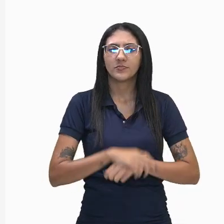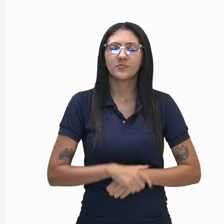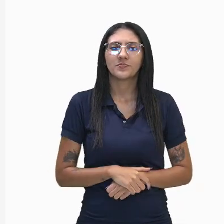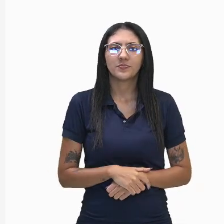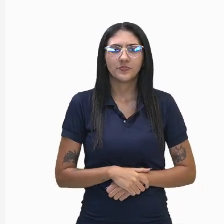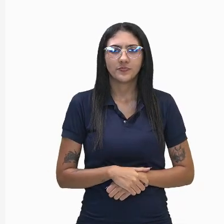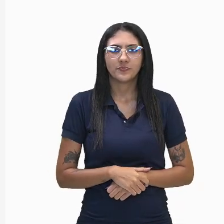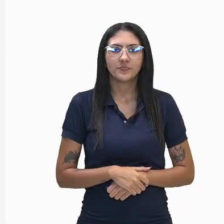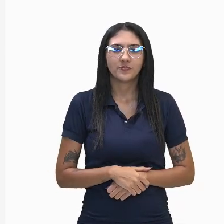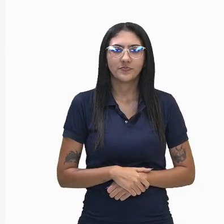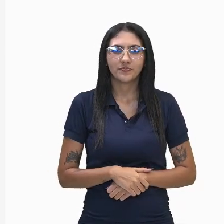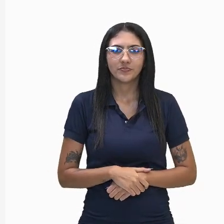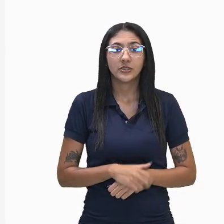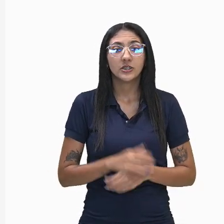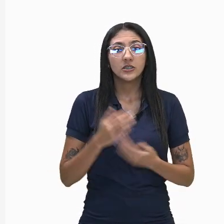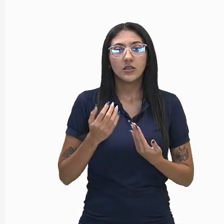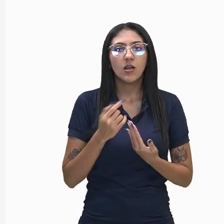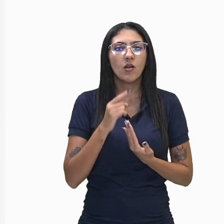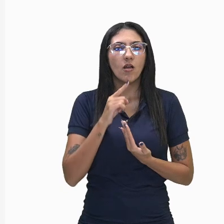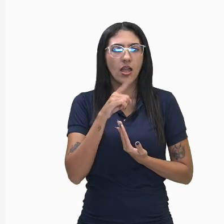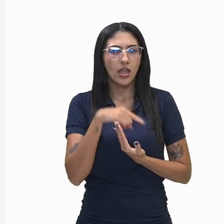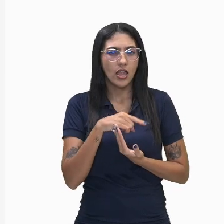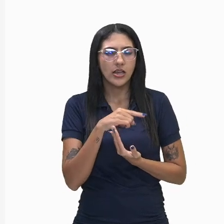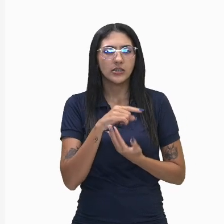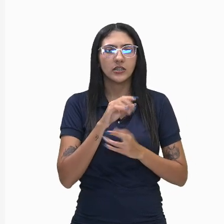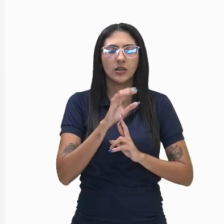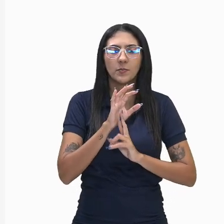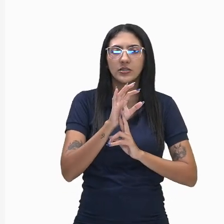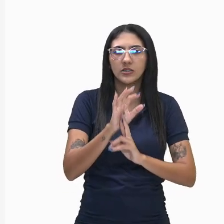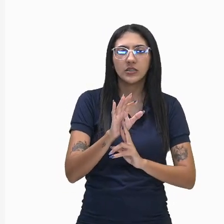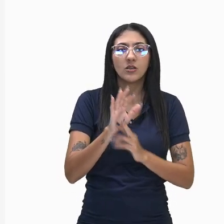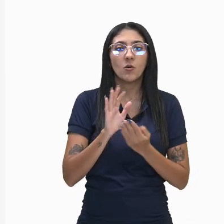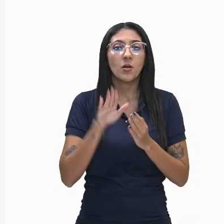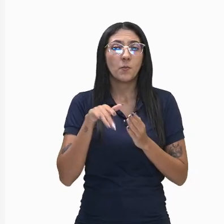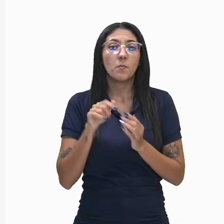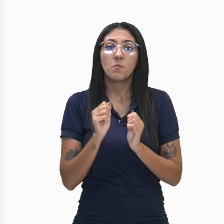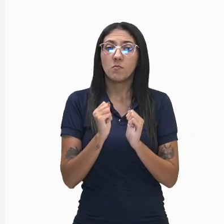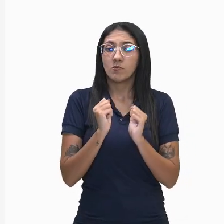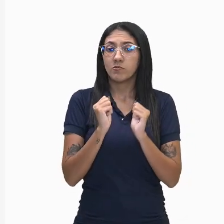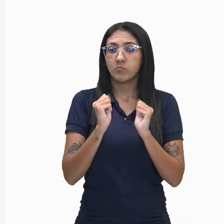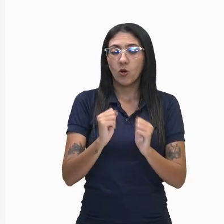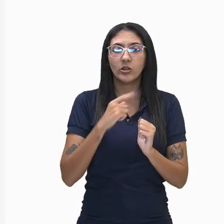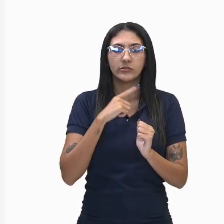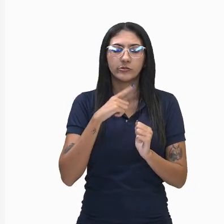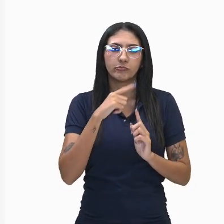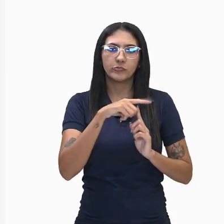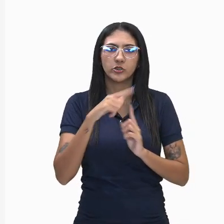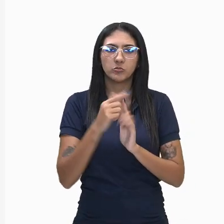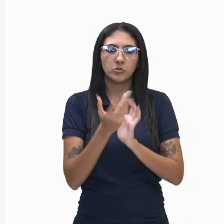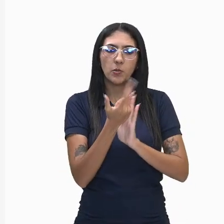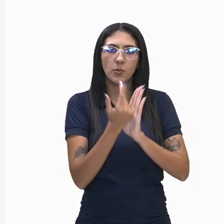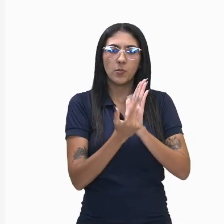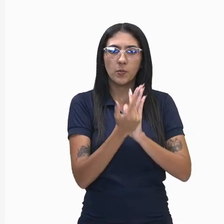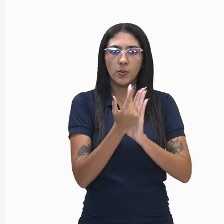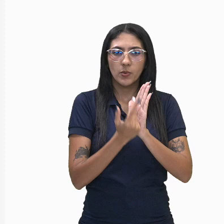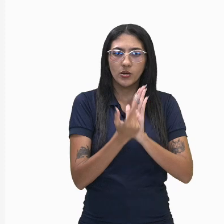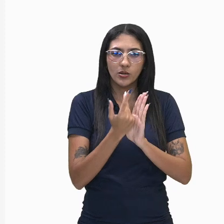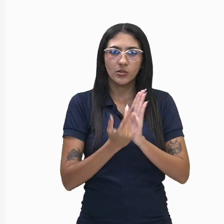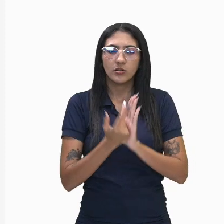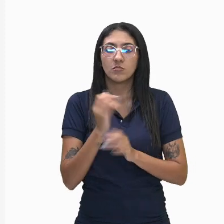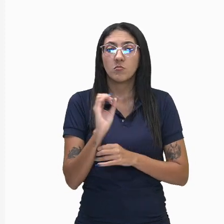Essas representações, elas também podem ser em pinturas e afrescos, né?